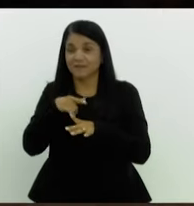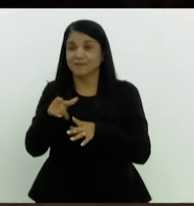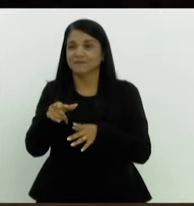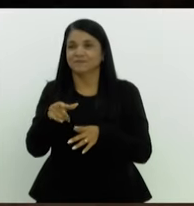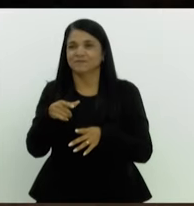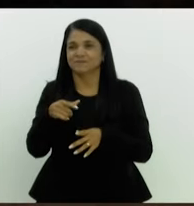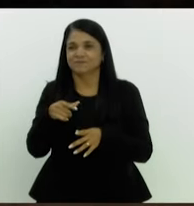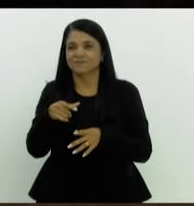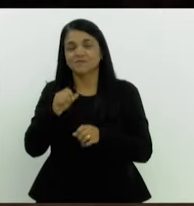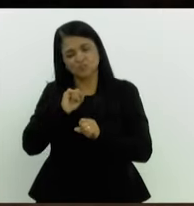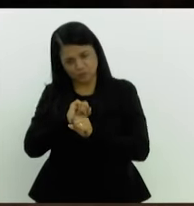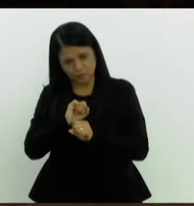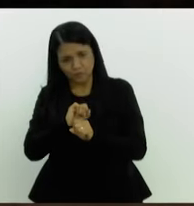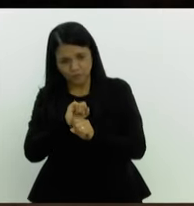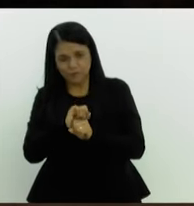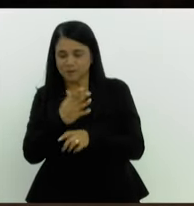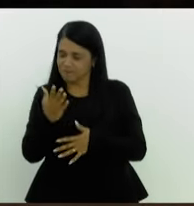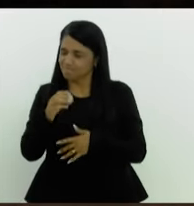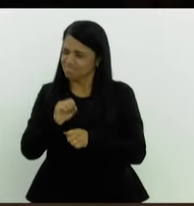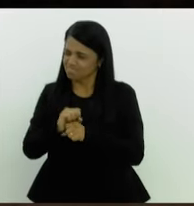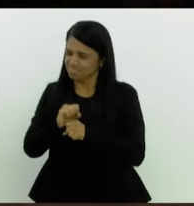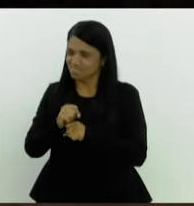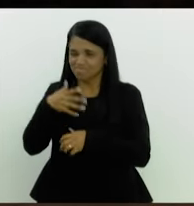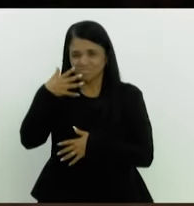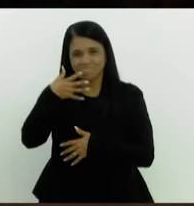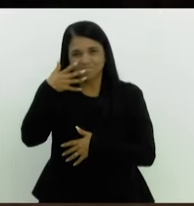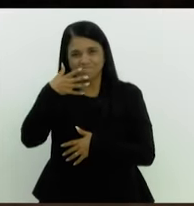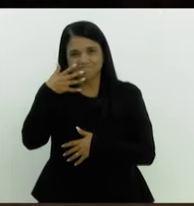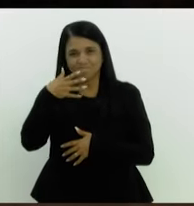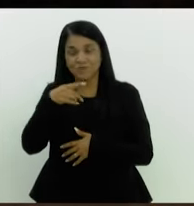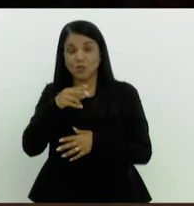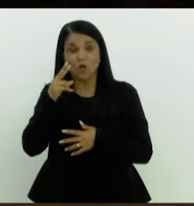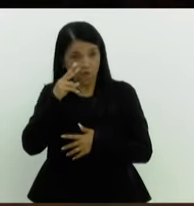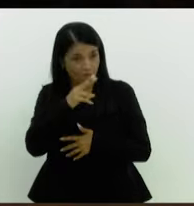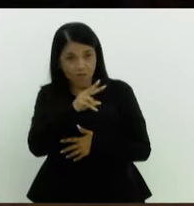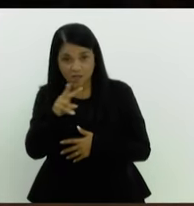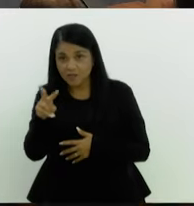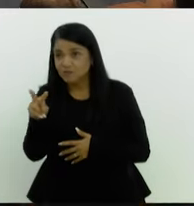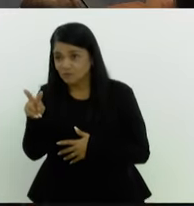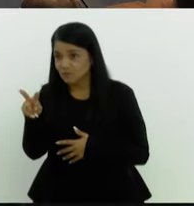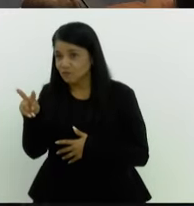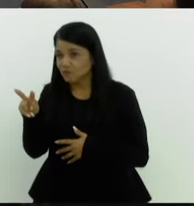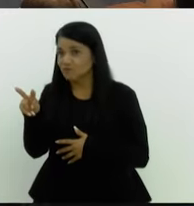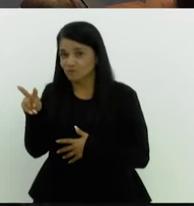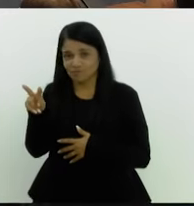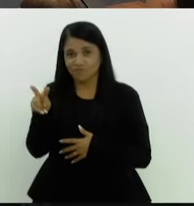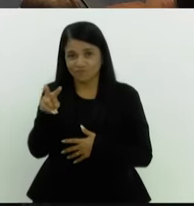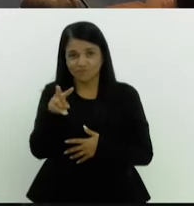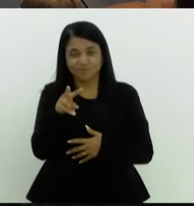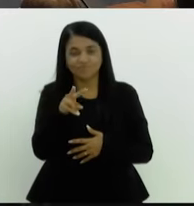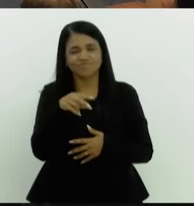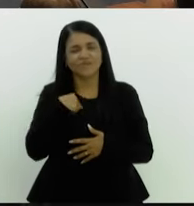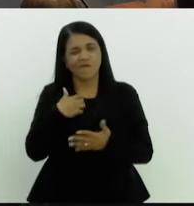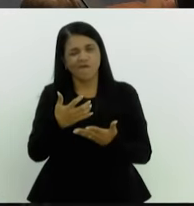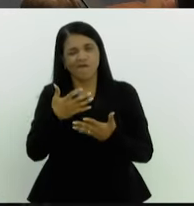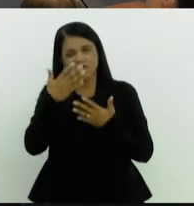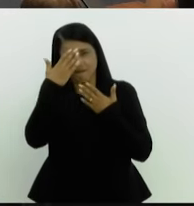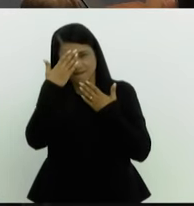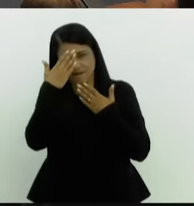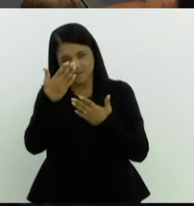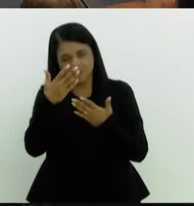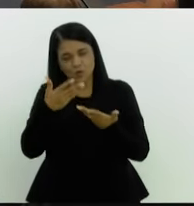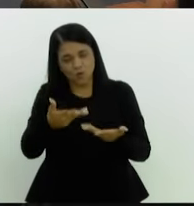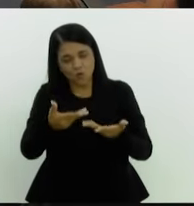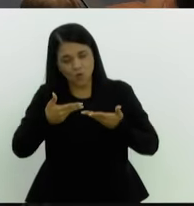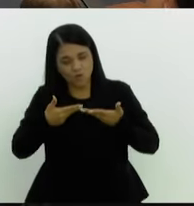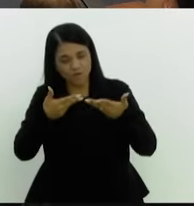câmera Estamos aqui no aguardo da sua fala você tô vendo todas vocês e e eu queria muito Agradecer o convite dizer que